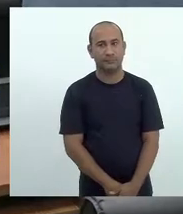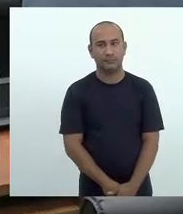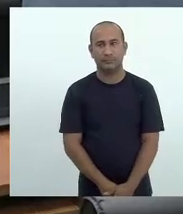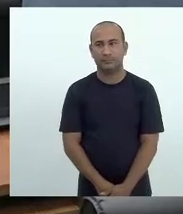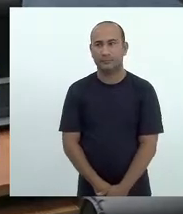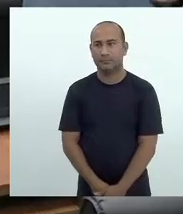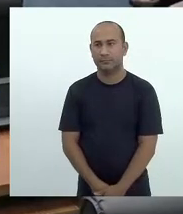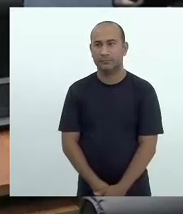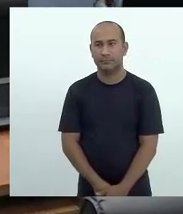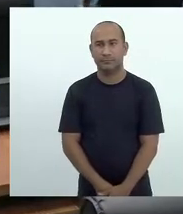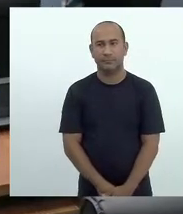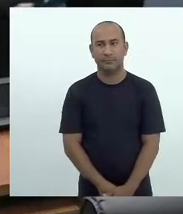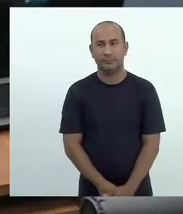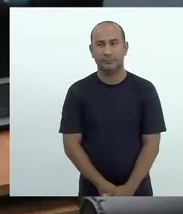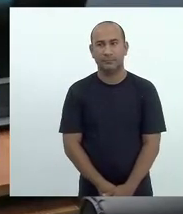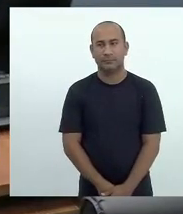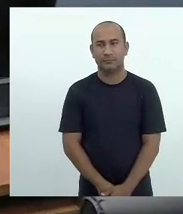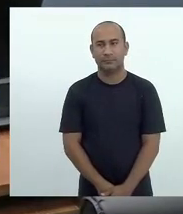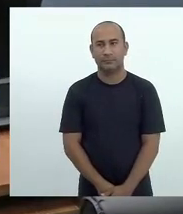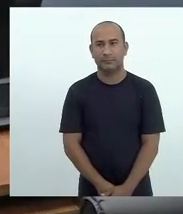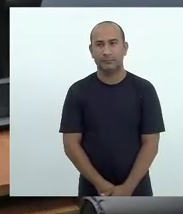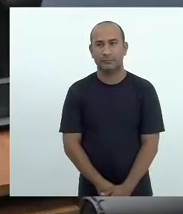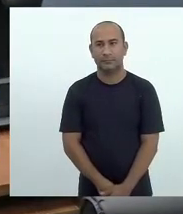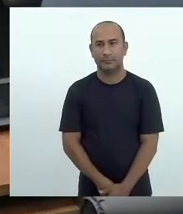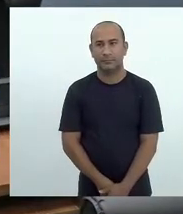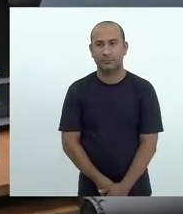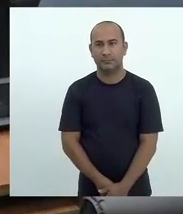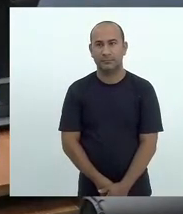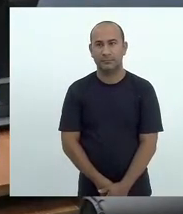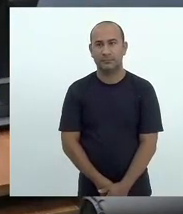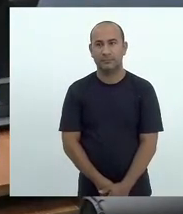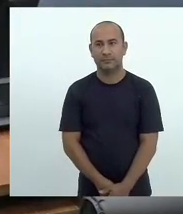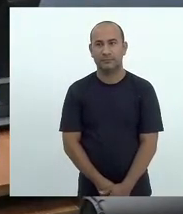Já assinei, já. Vai lá ver minha assinatura lá.